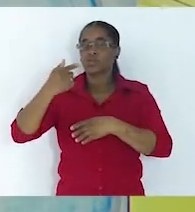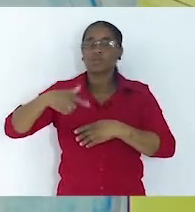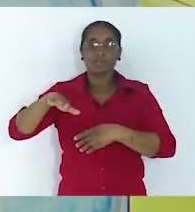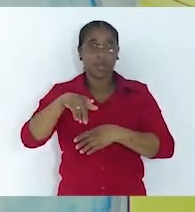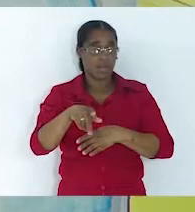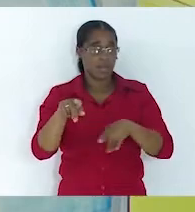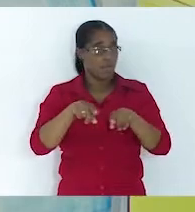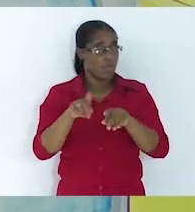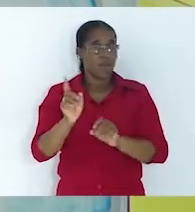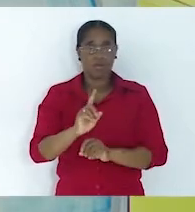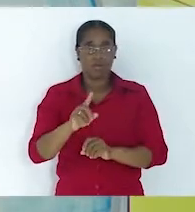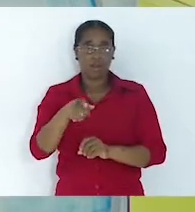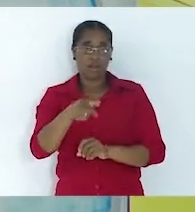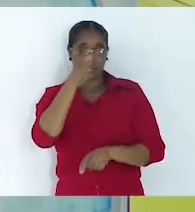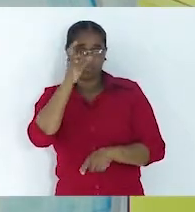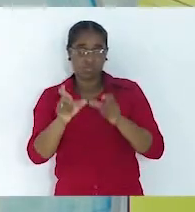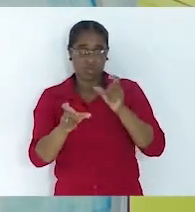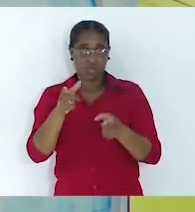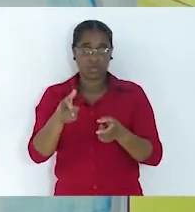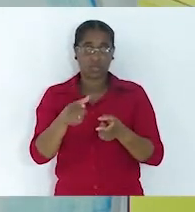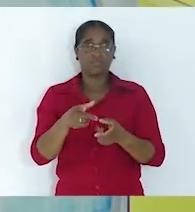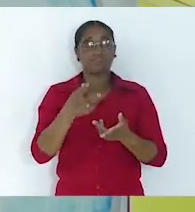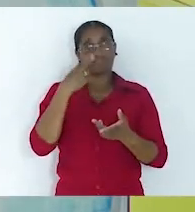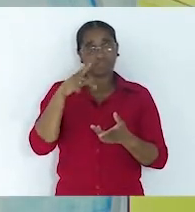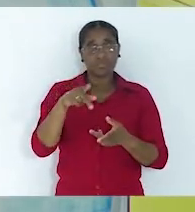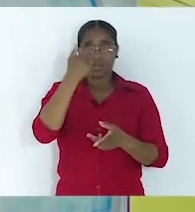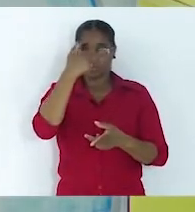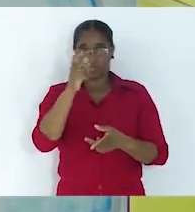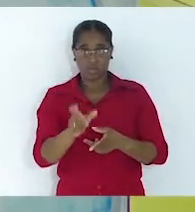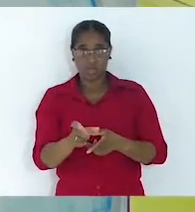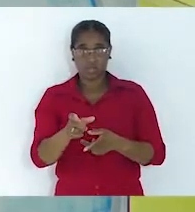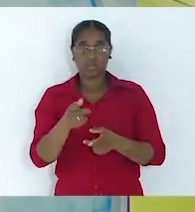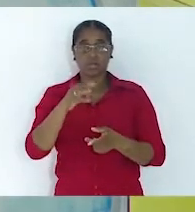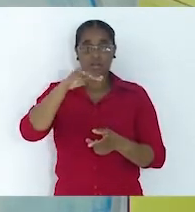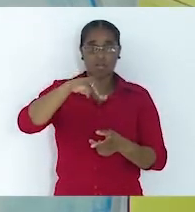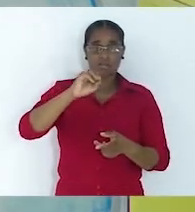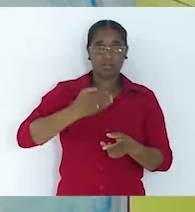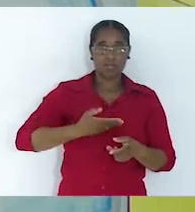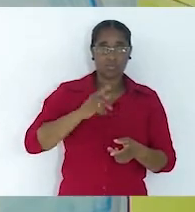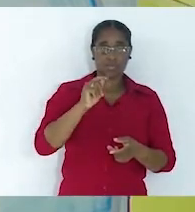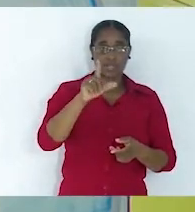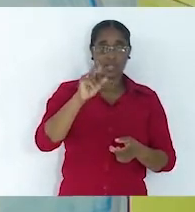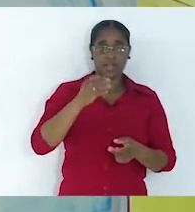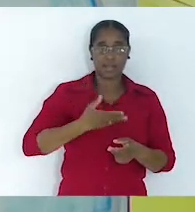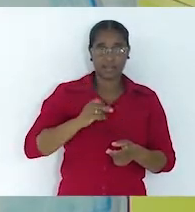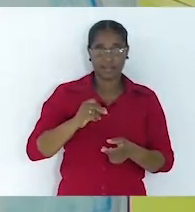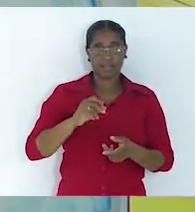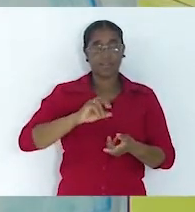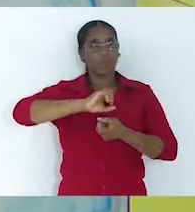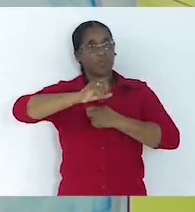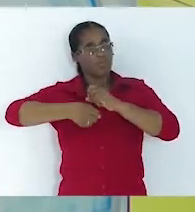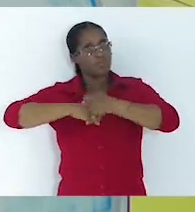igual. Então ali a personagem é considerada uma personagem modelada. Foi-se modelando a sua